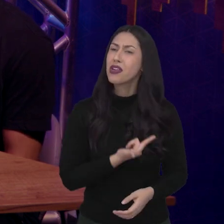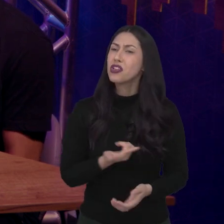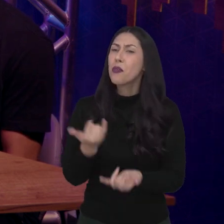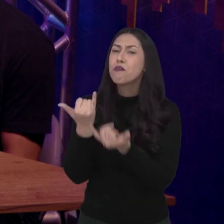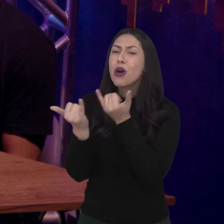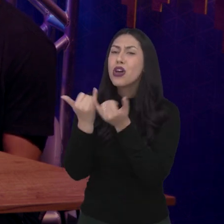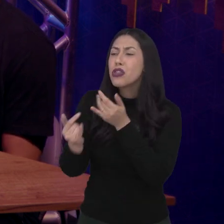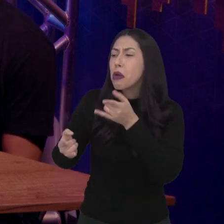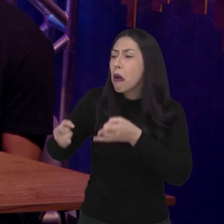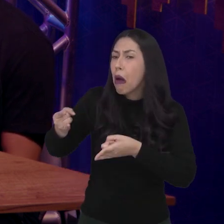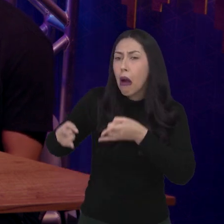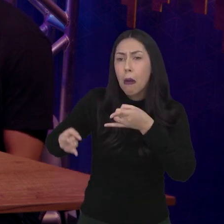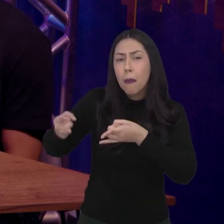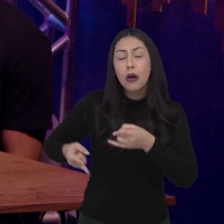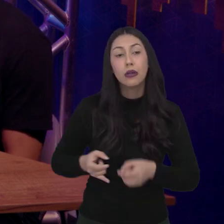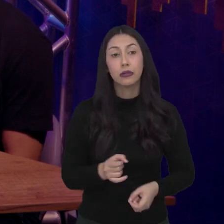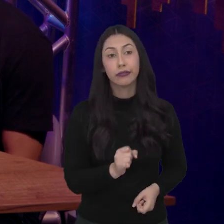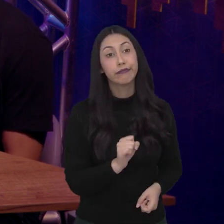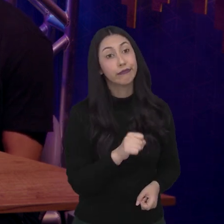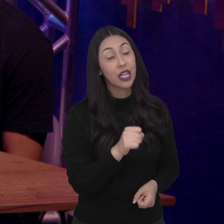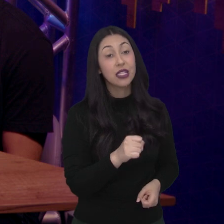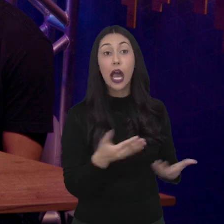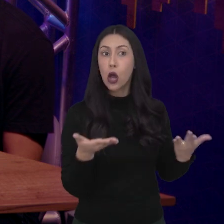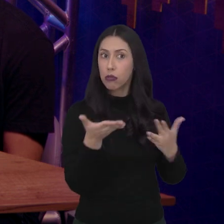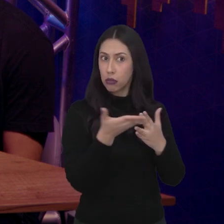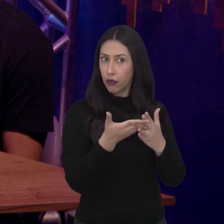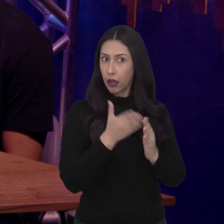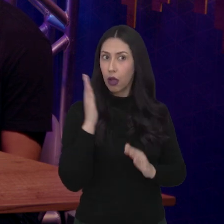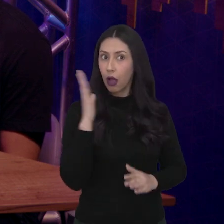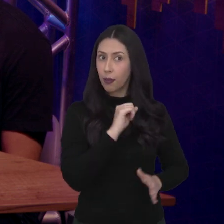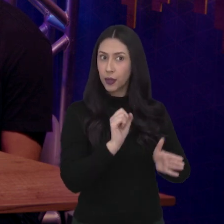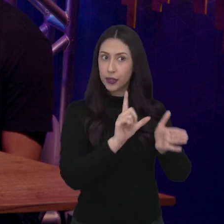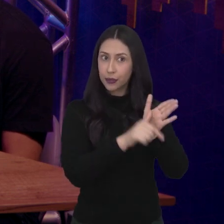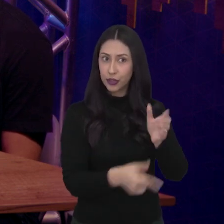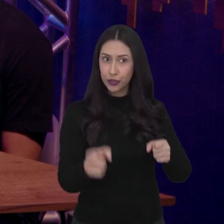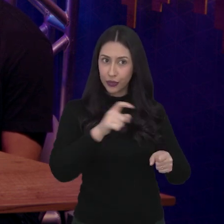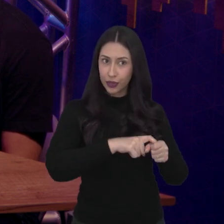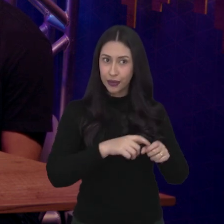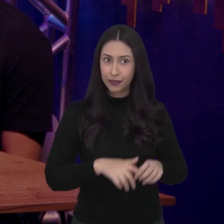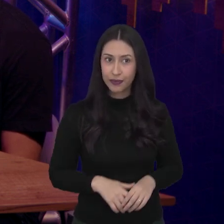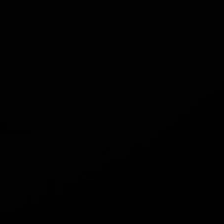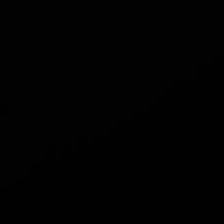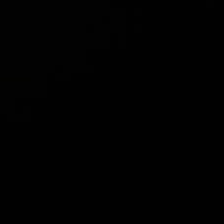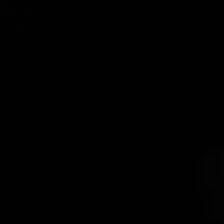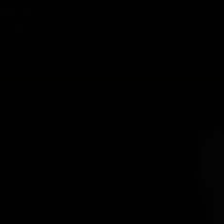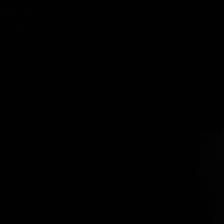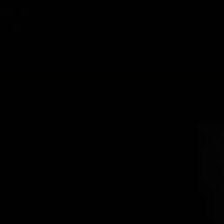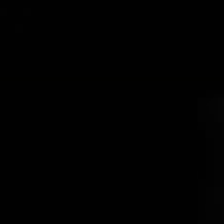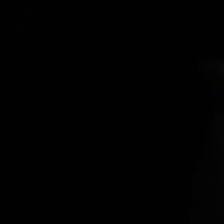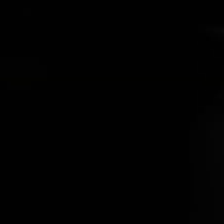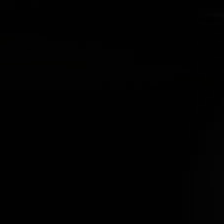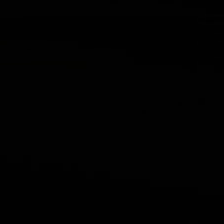nossa habilidade, né? Exatamente. A gente vai fazer um rápido intervalo, mas a gente volta daqui a pouco.